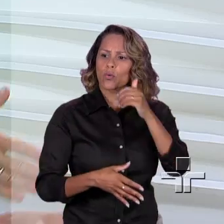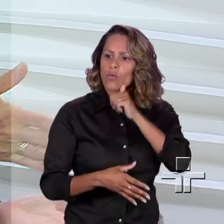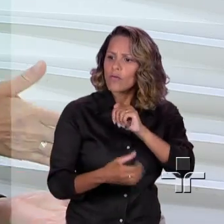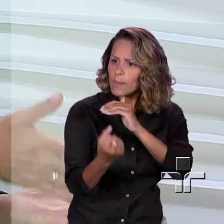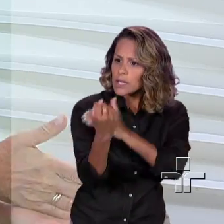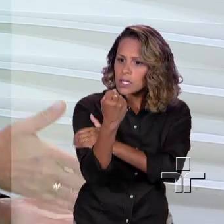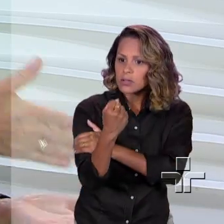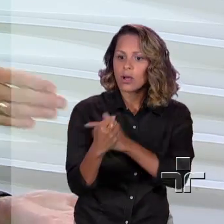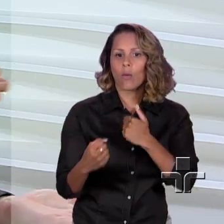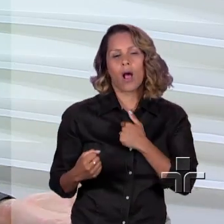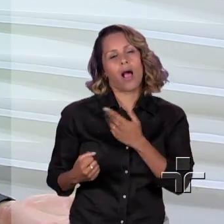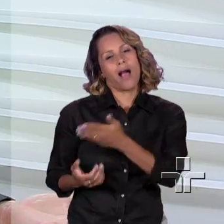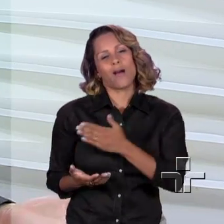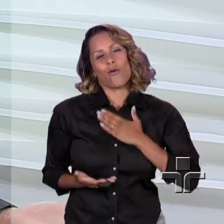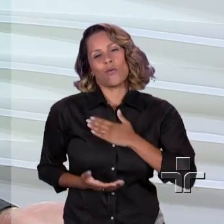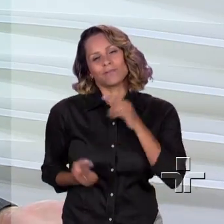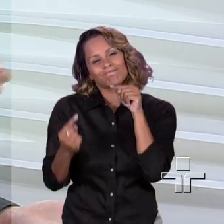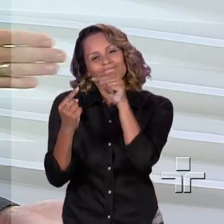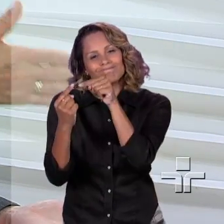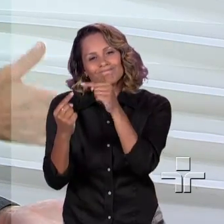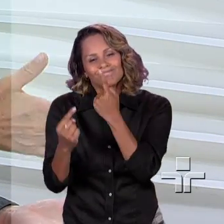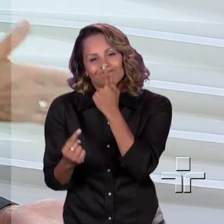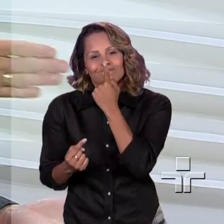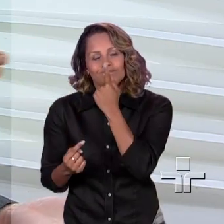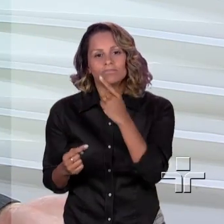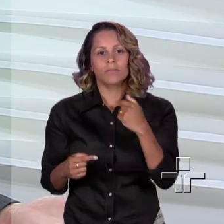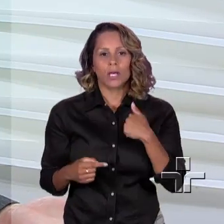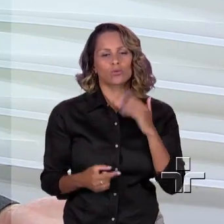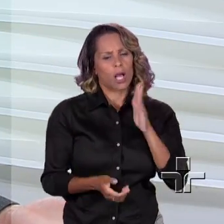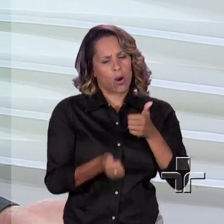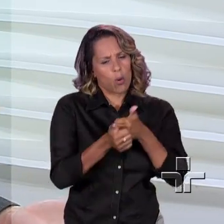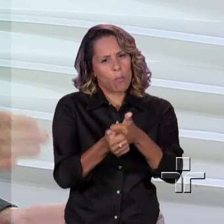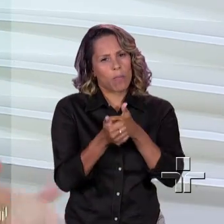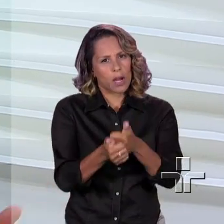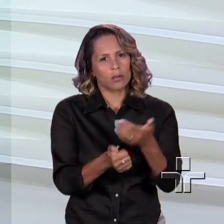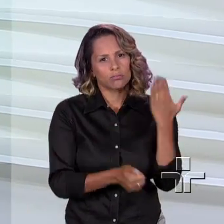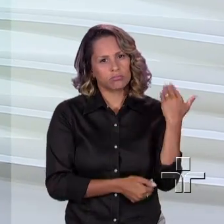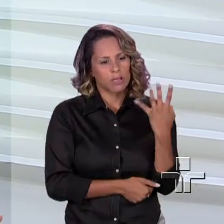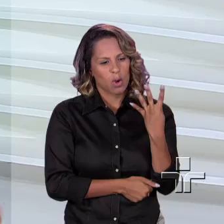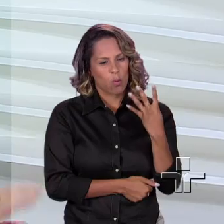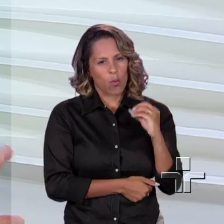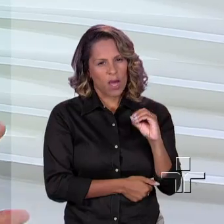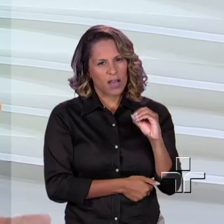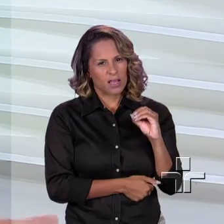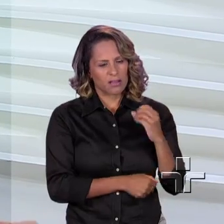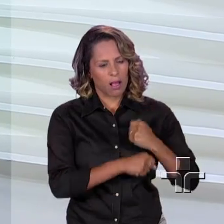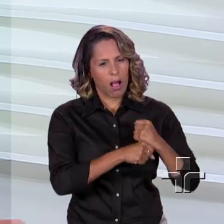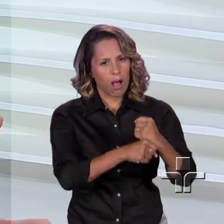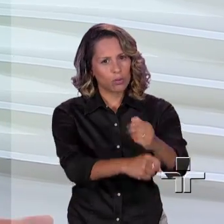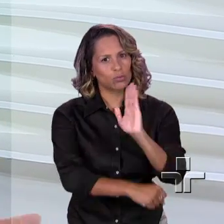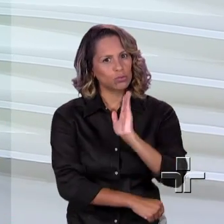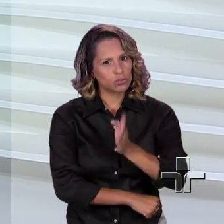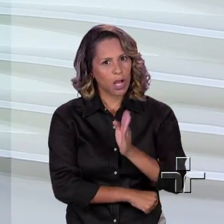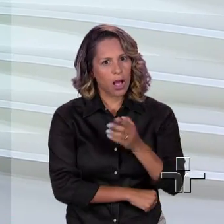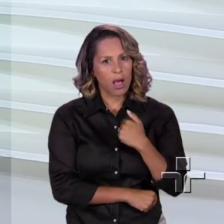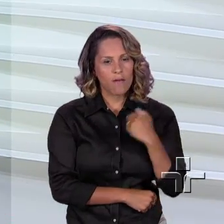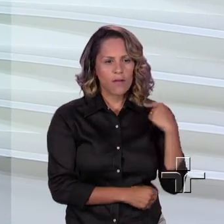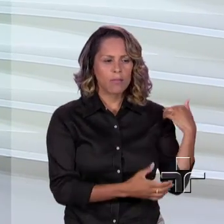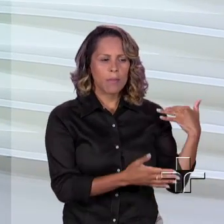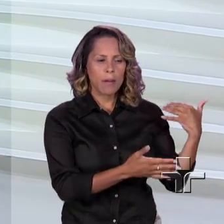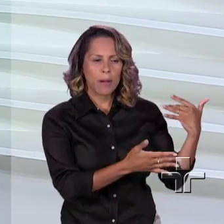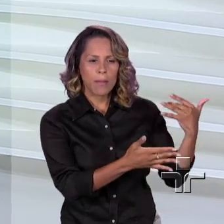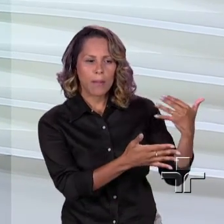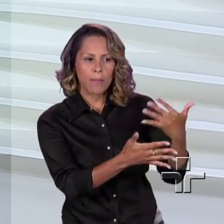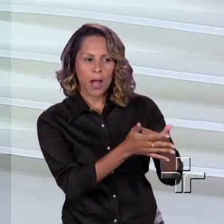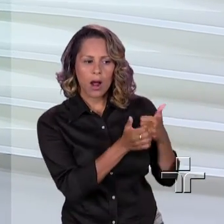eu acompanho 40 anos no Brasil, desde que eu cheguei, 42 anos. Eu vi mudanças brutais, totais. O fato que,